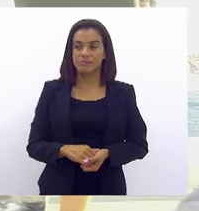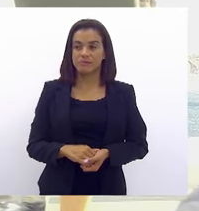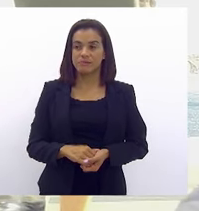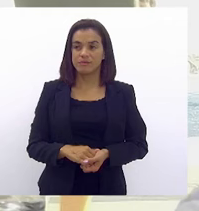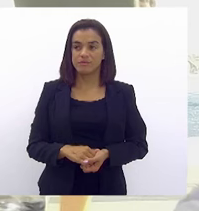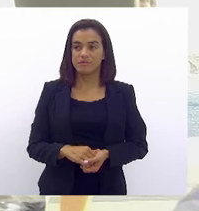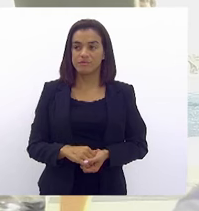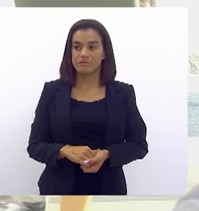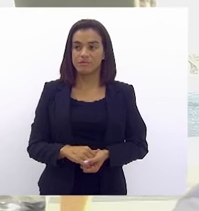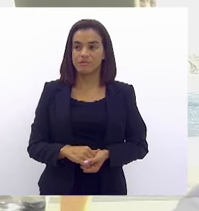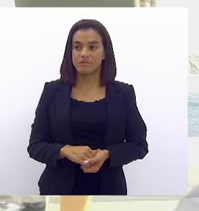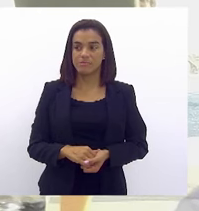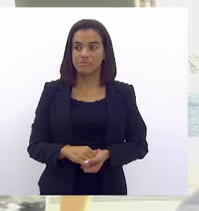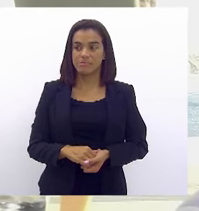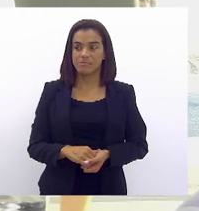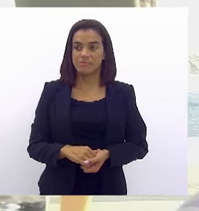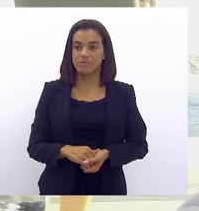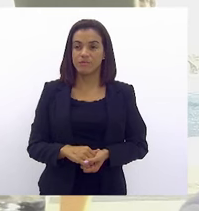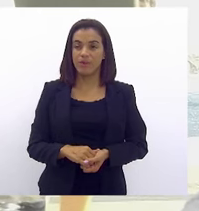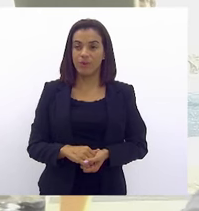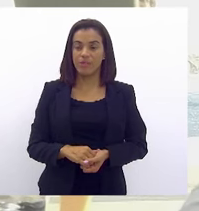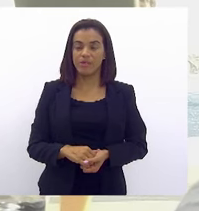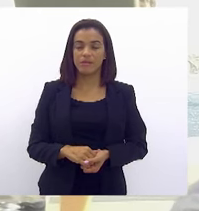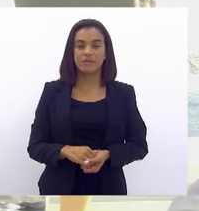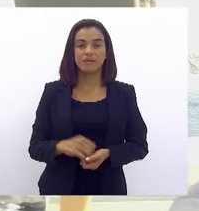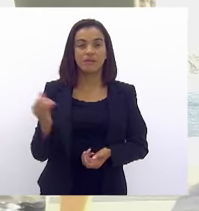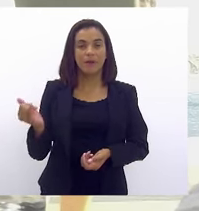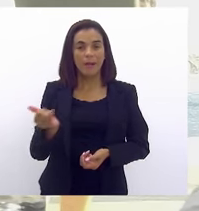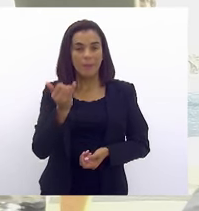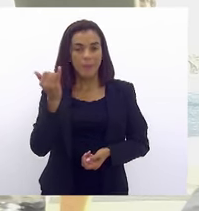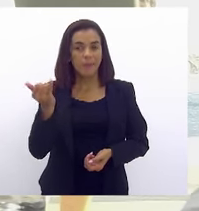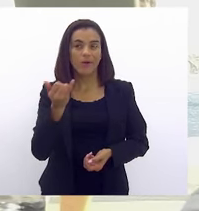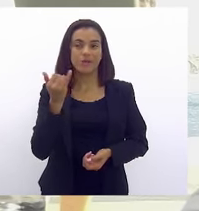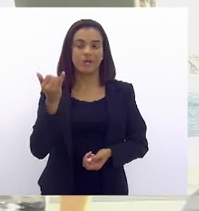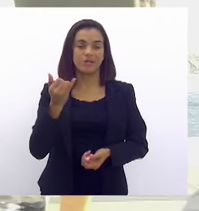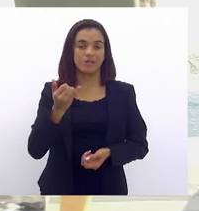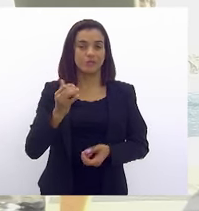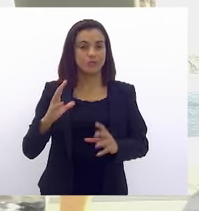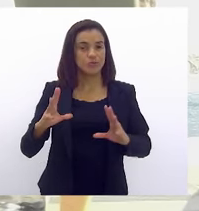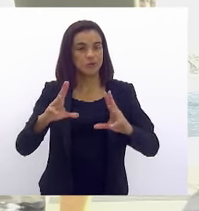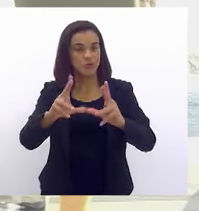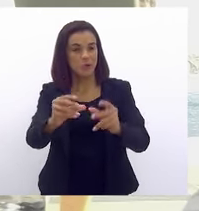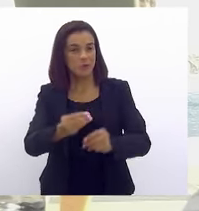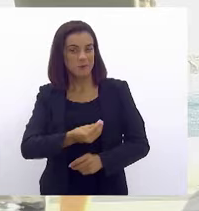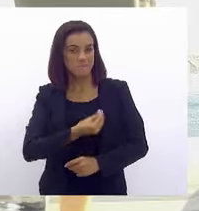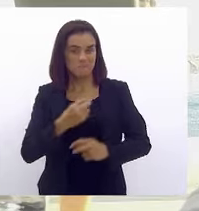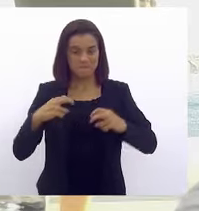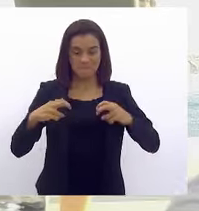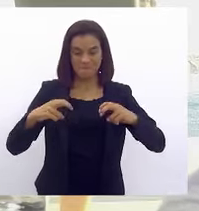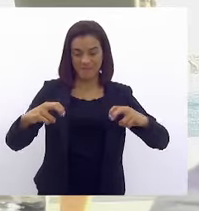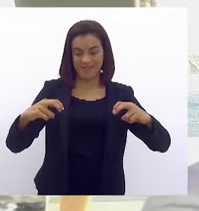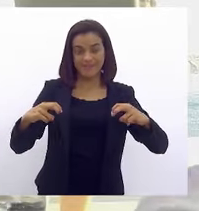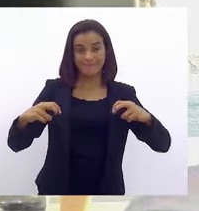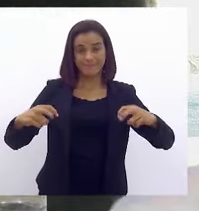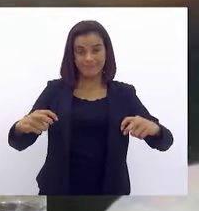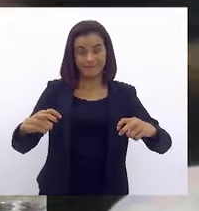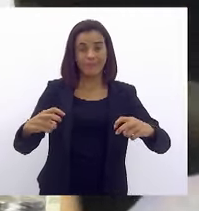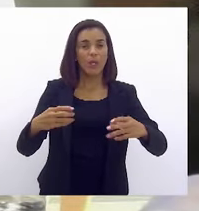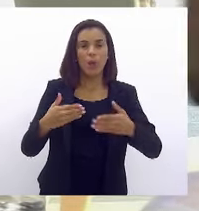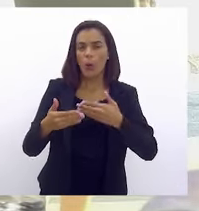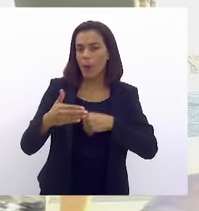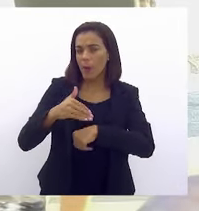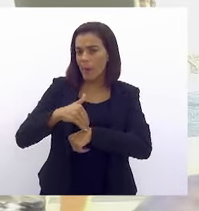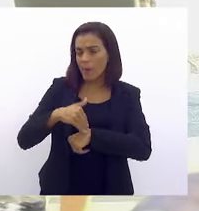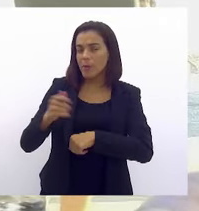Então, pessoal, a importância de todos todo presente já aí, dizer que a qualquer momento também eu posso sair